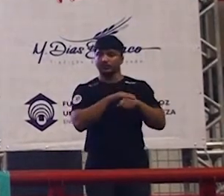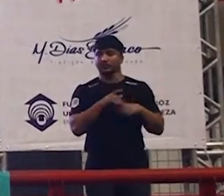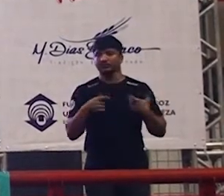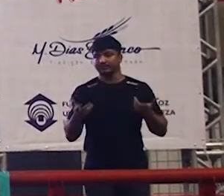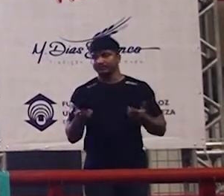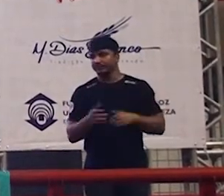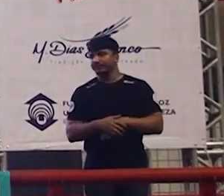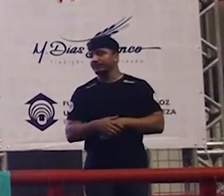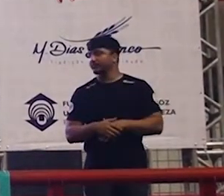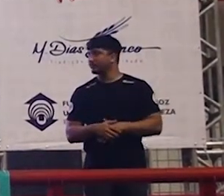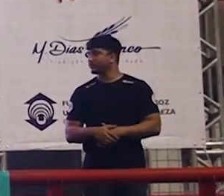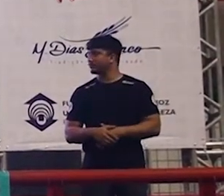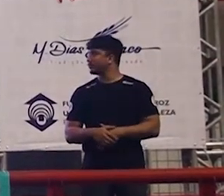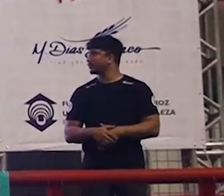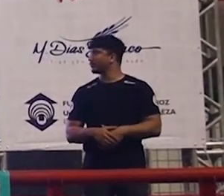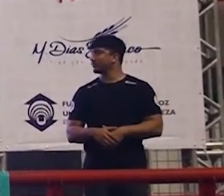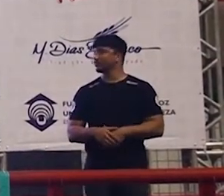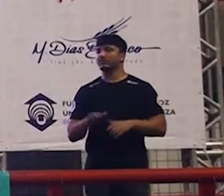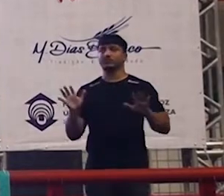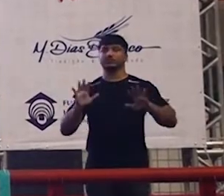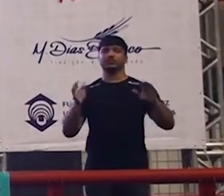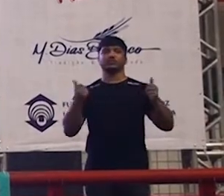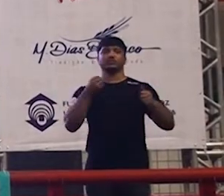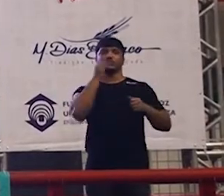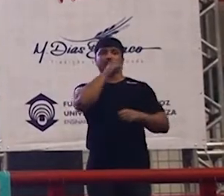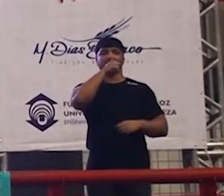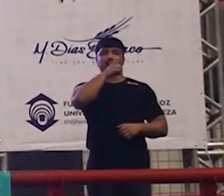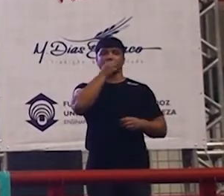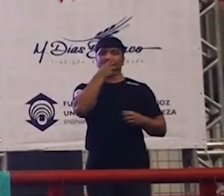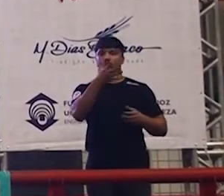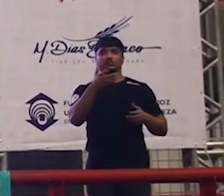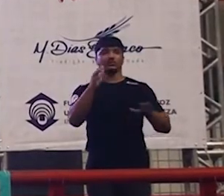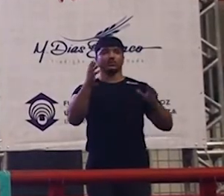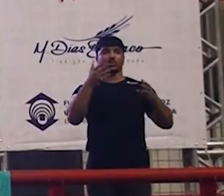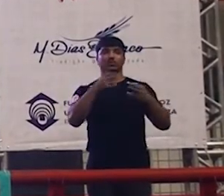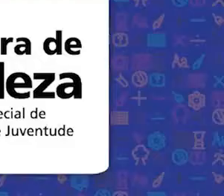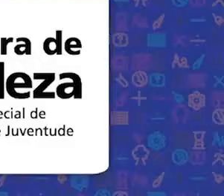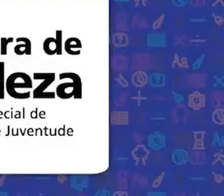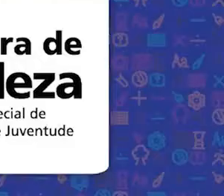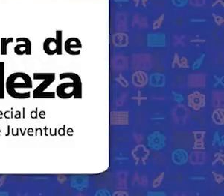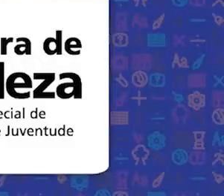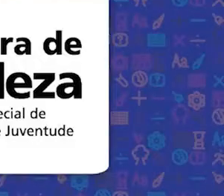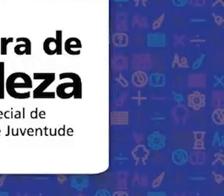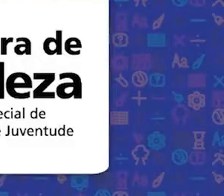né? Mas fiquem à vontade. Tchau, tchau, bom final de semana, comportem-se em juízo.